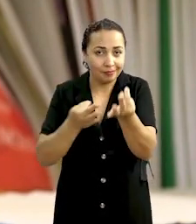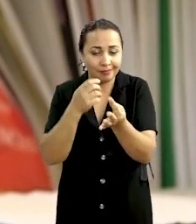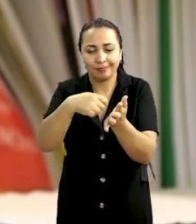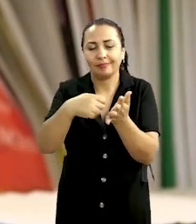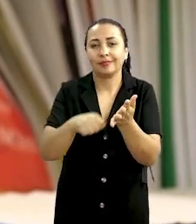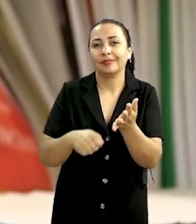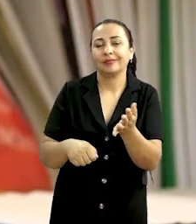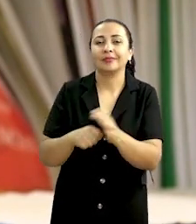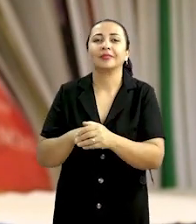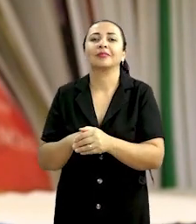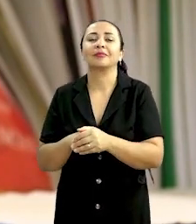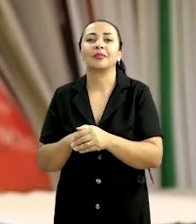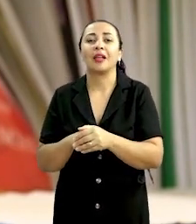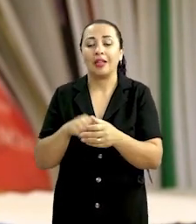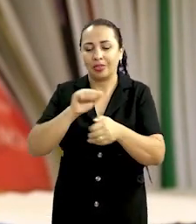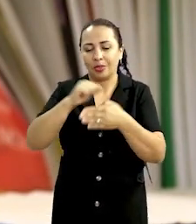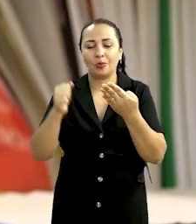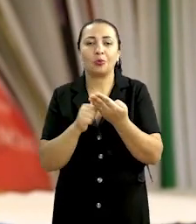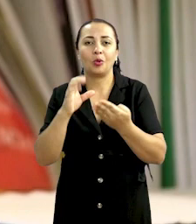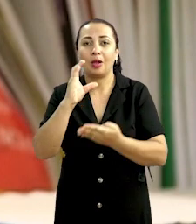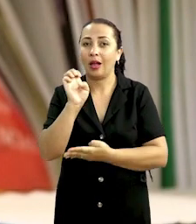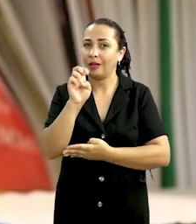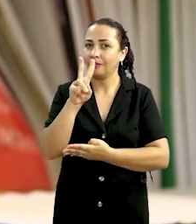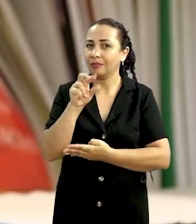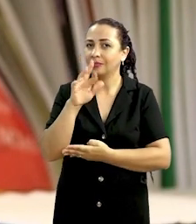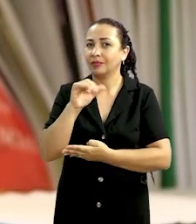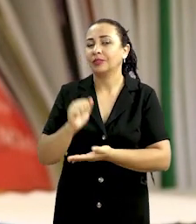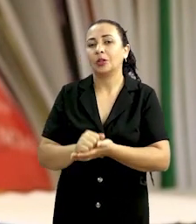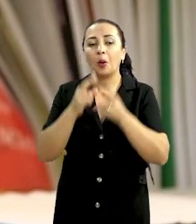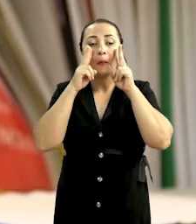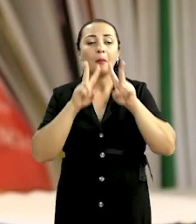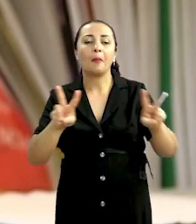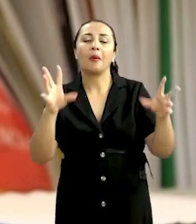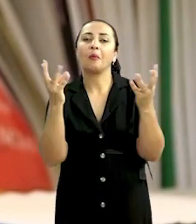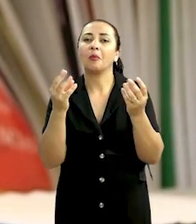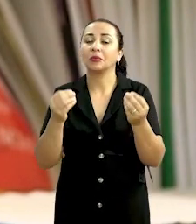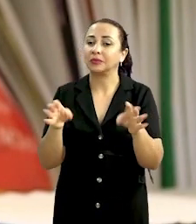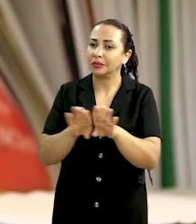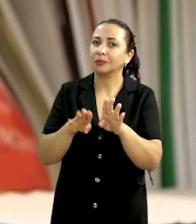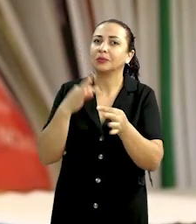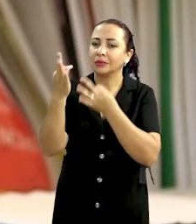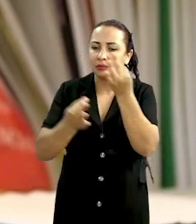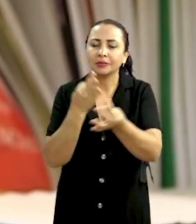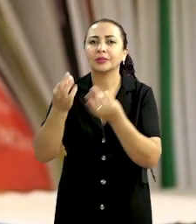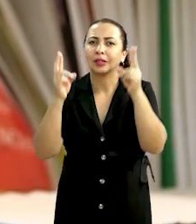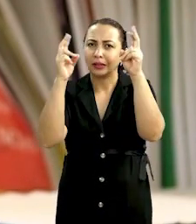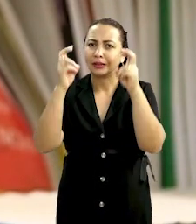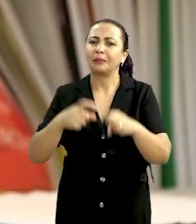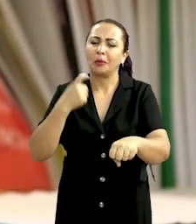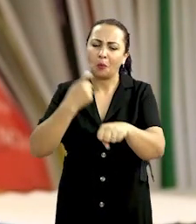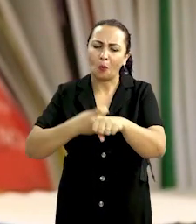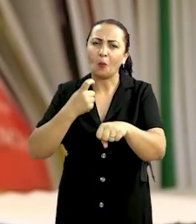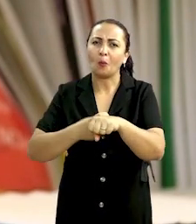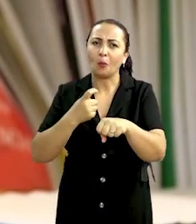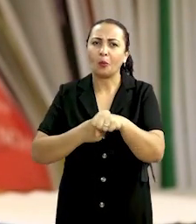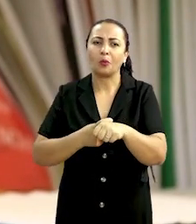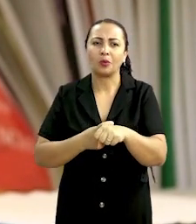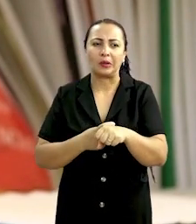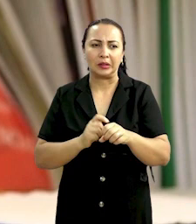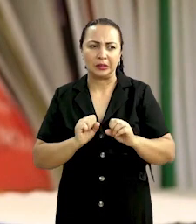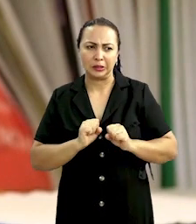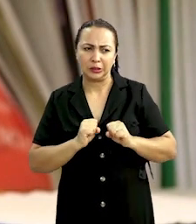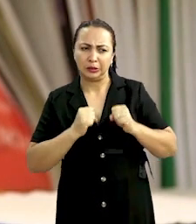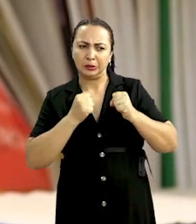reverberado nessa escrita de Conceição Evaristo. Se observa muito que, mesmo ela tratando de temas tão